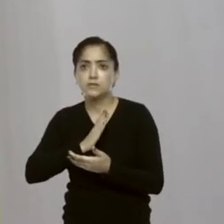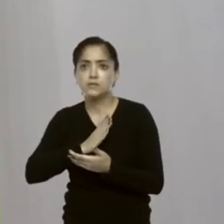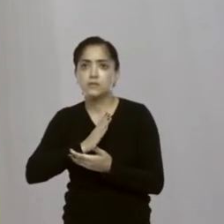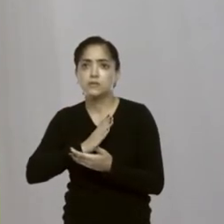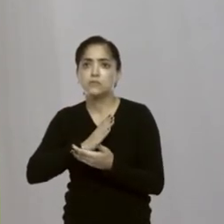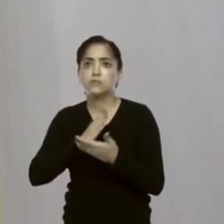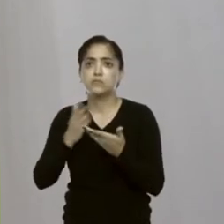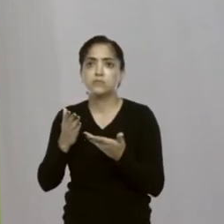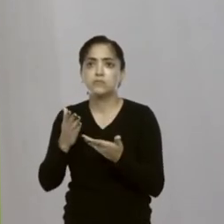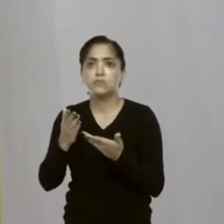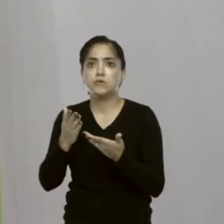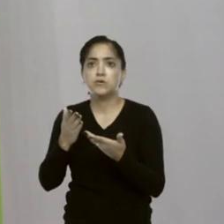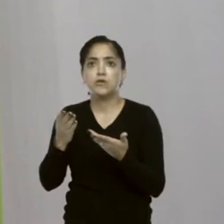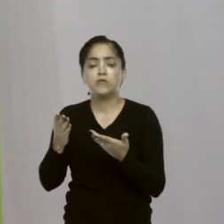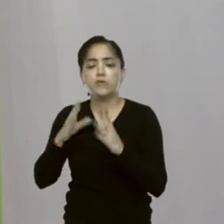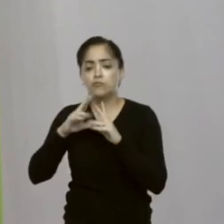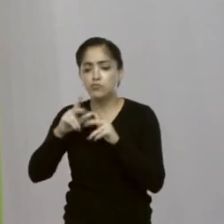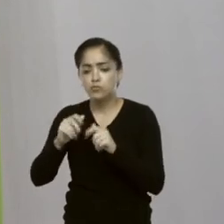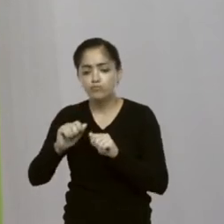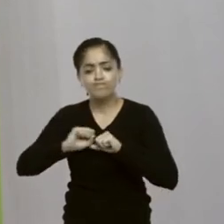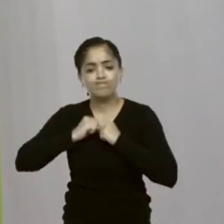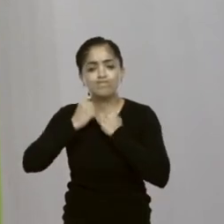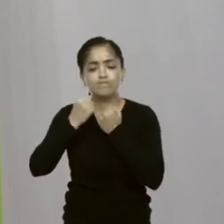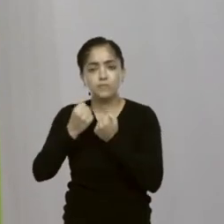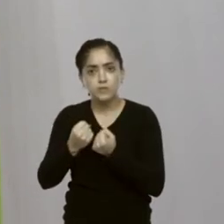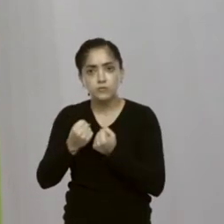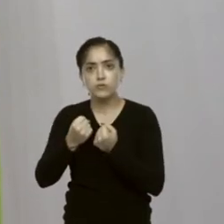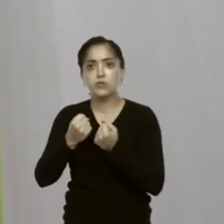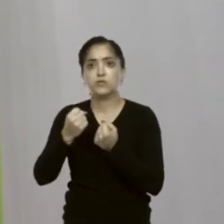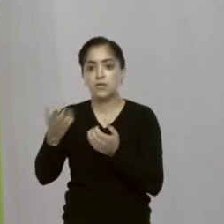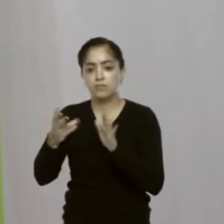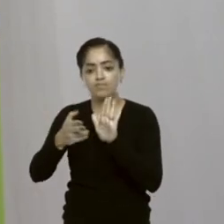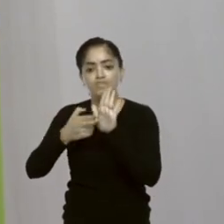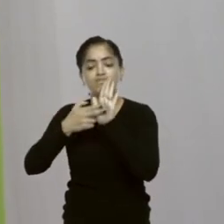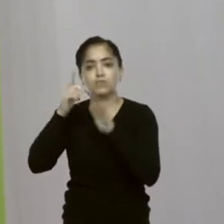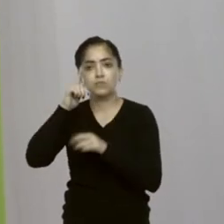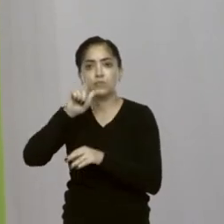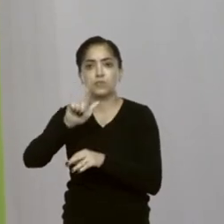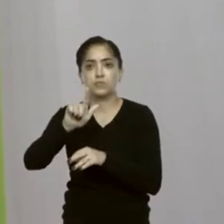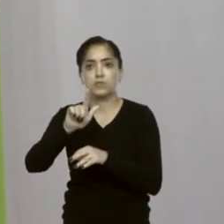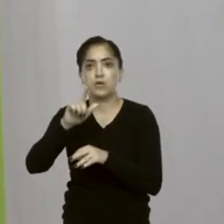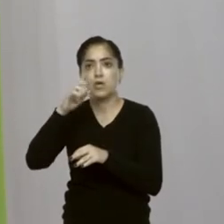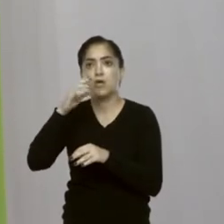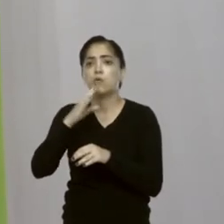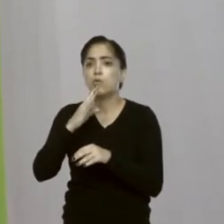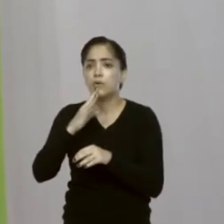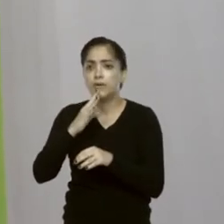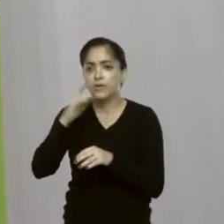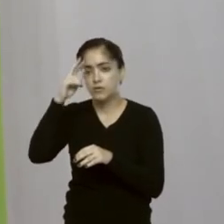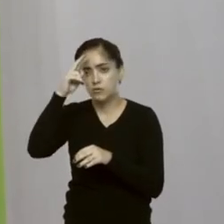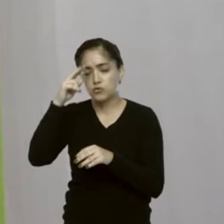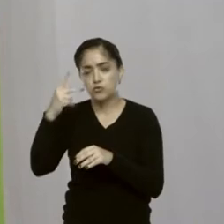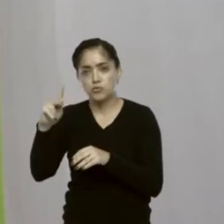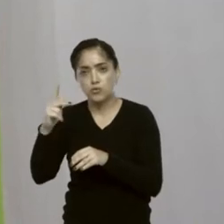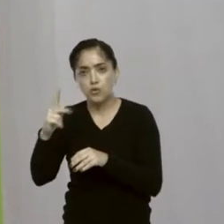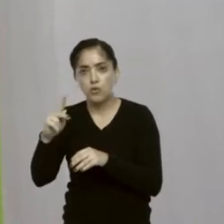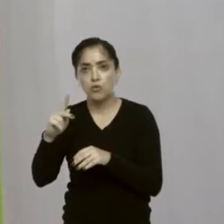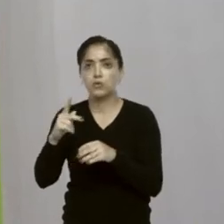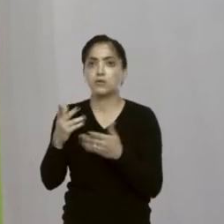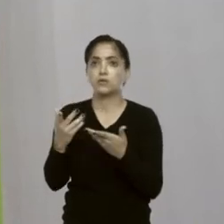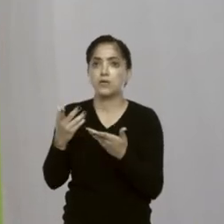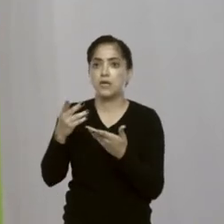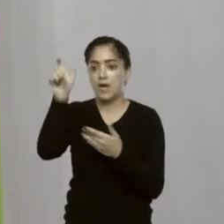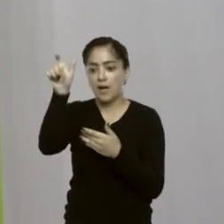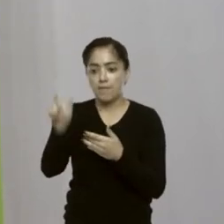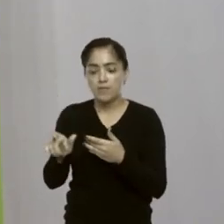posse. Vamos fazer de tudo. Tu merece. Eu conheço a tua história. Sei a qualificação da tua pessoa que tu és. Por